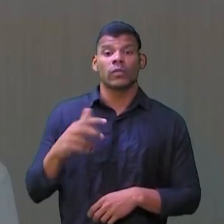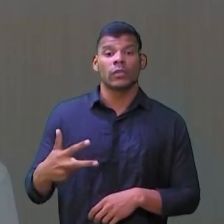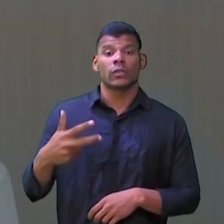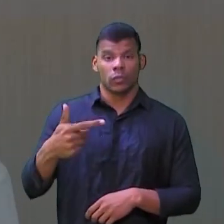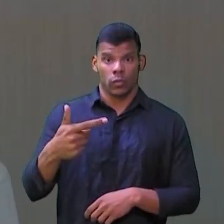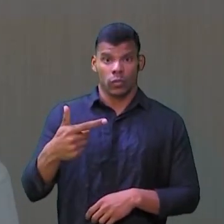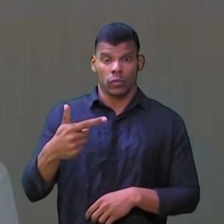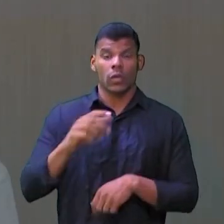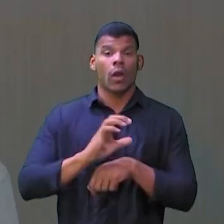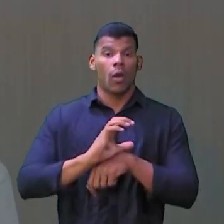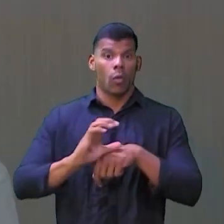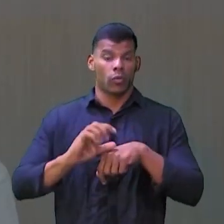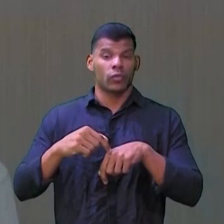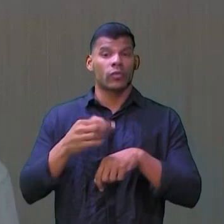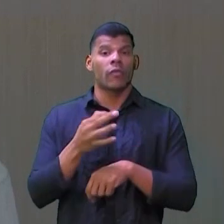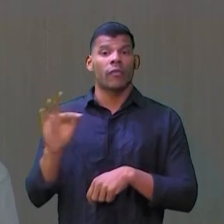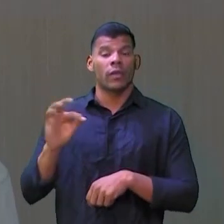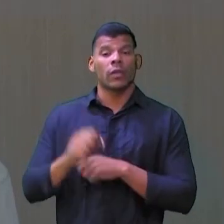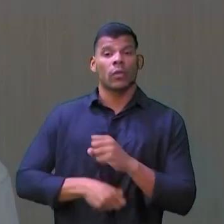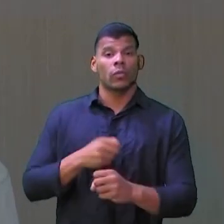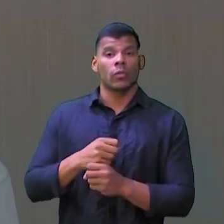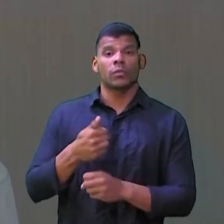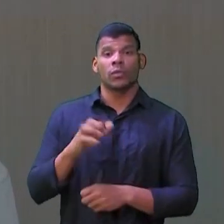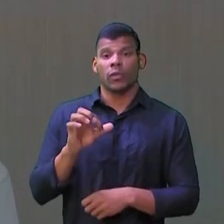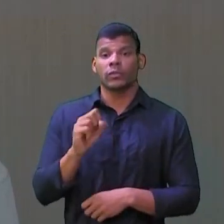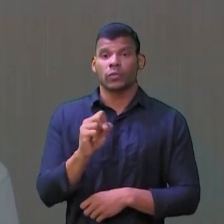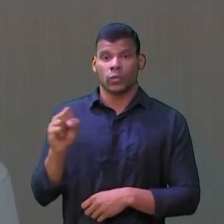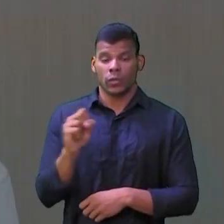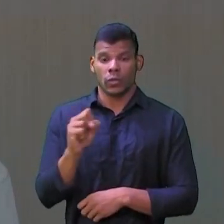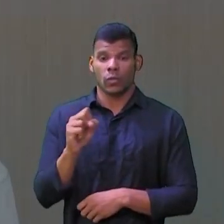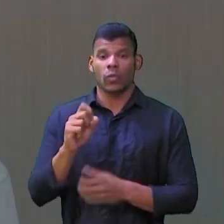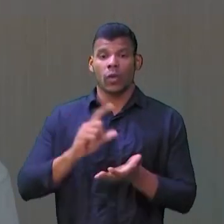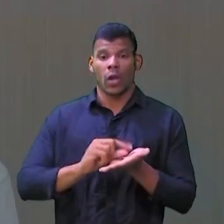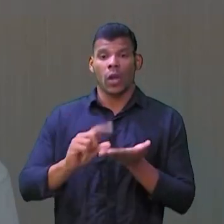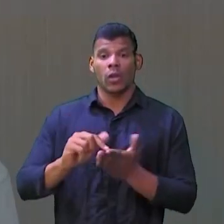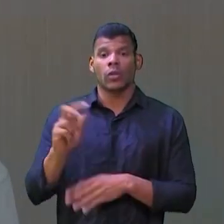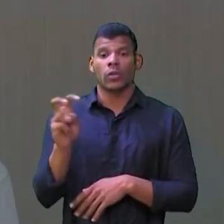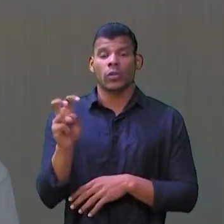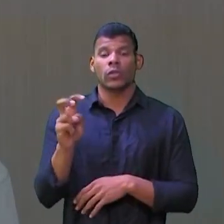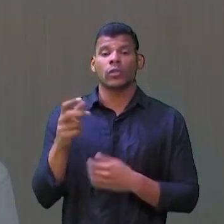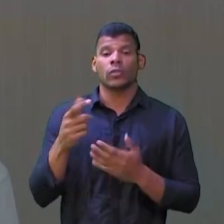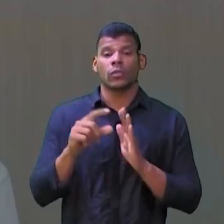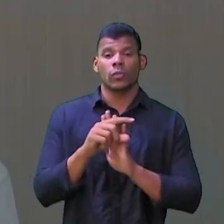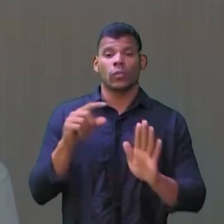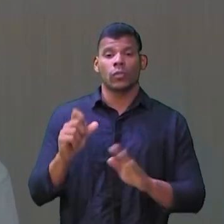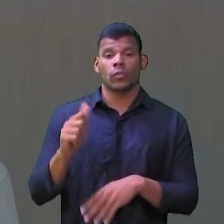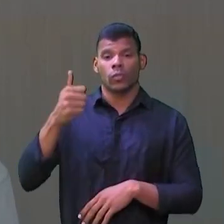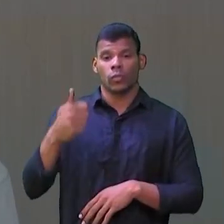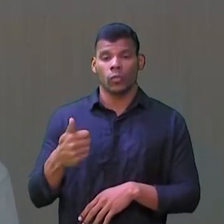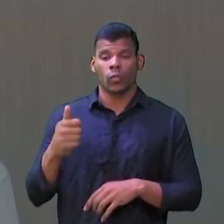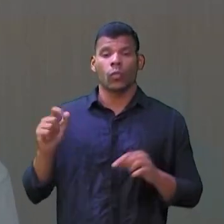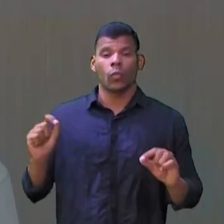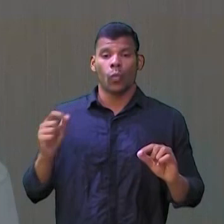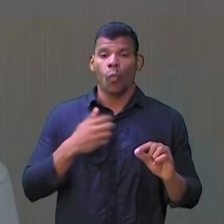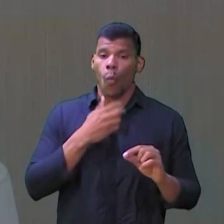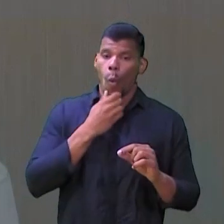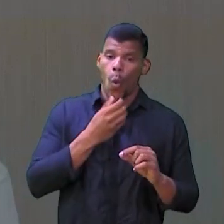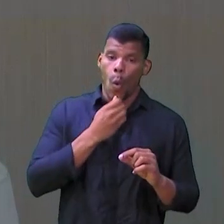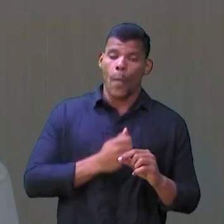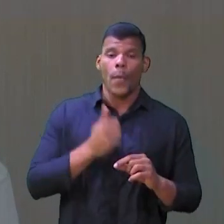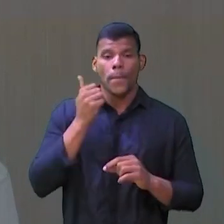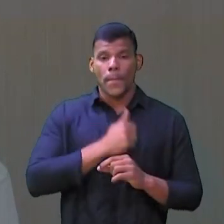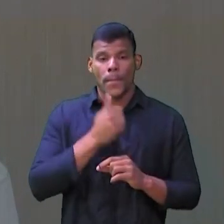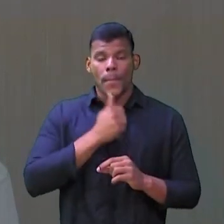A Constituição Federal de 88, em seu artigo 5º, inciso 1, traz que homens e mulheres